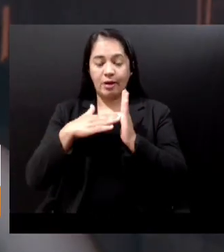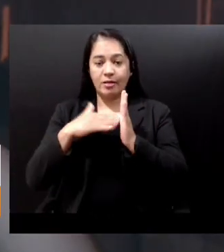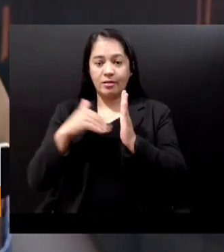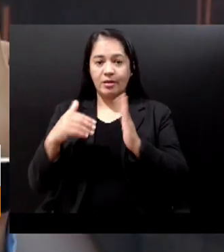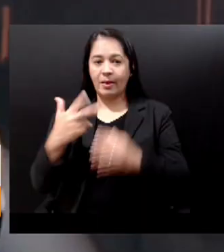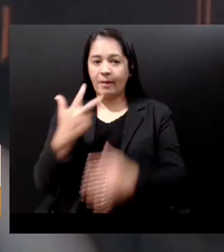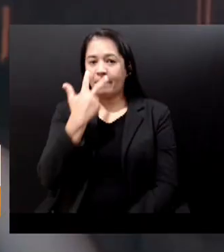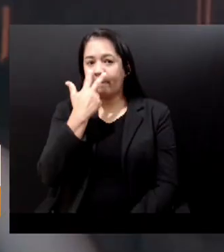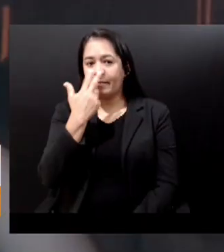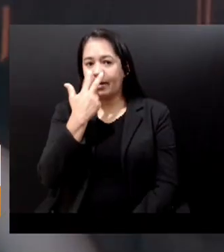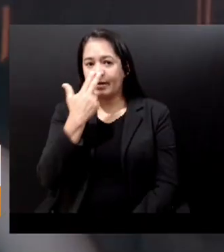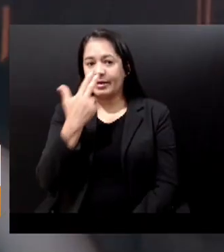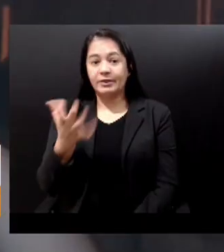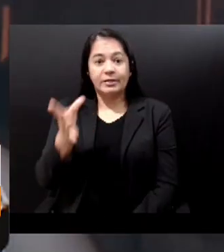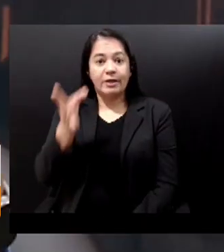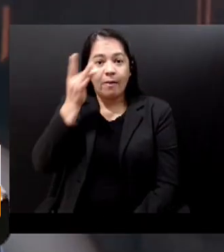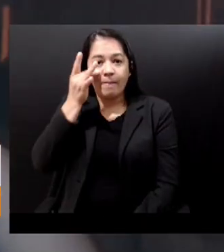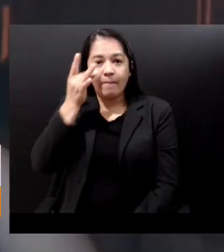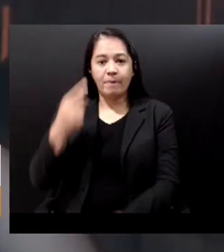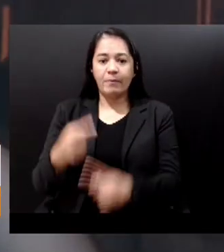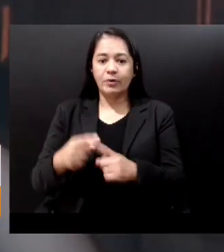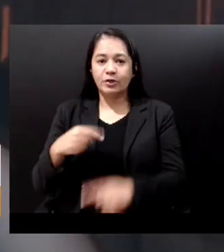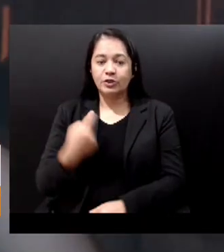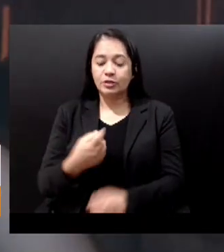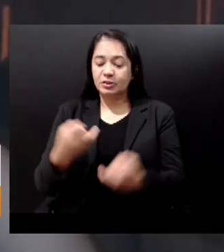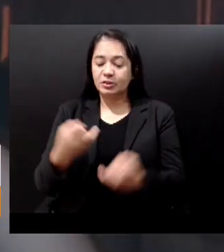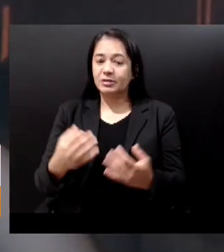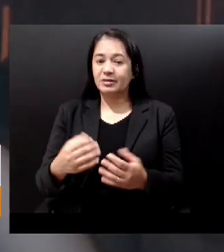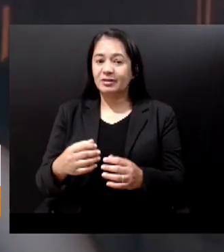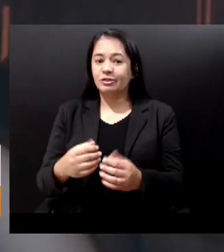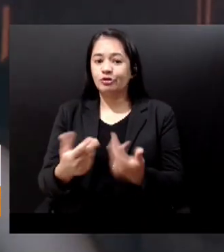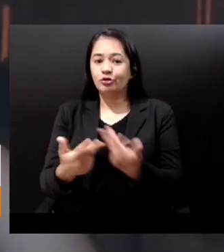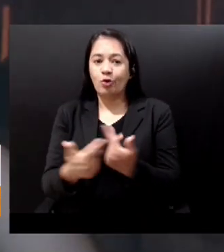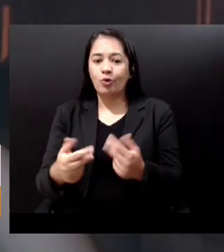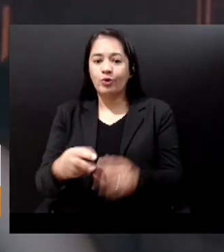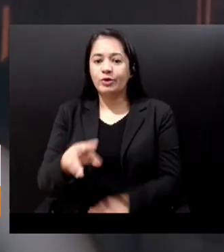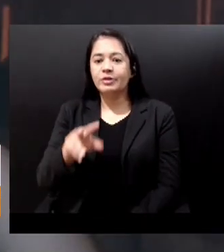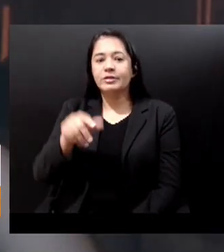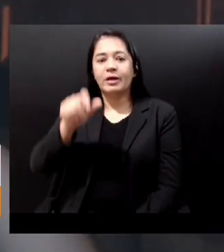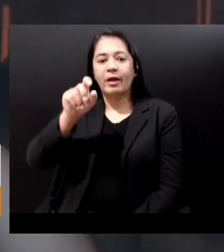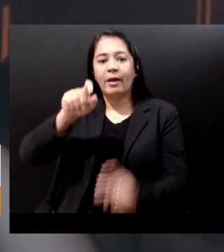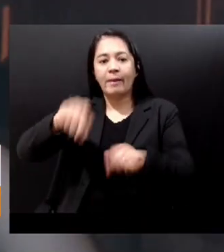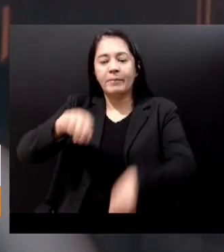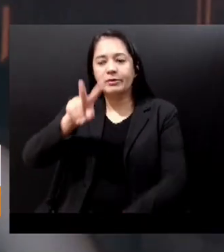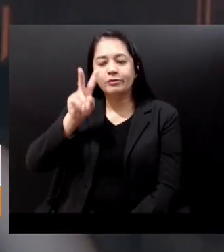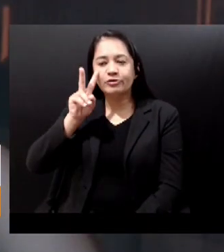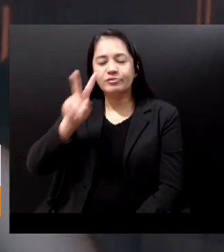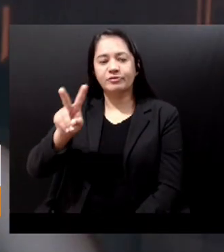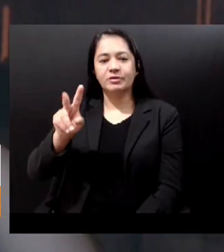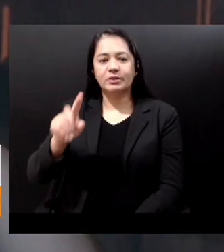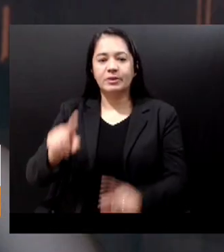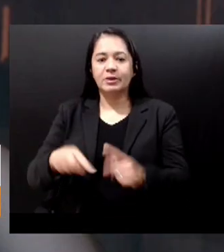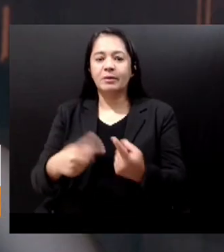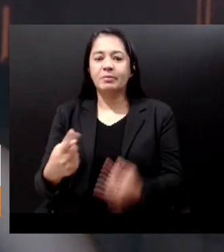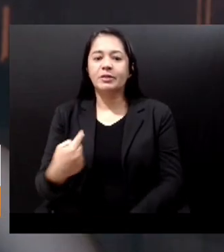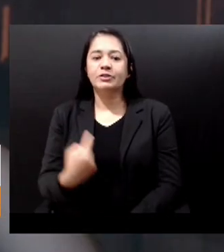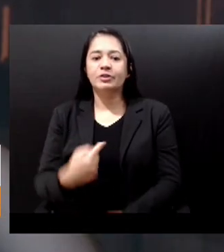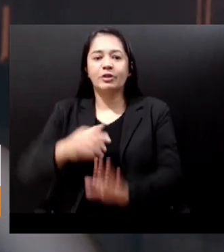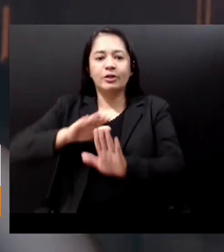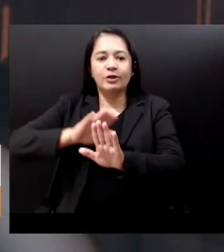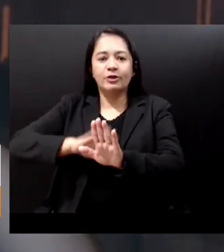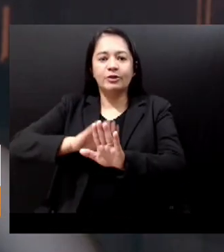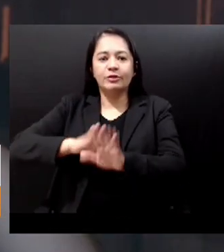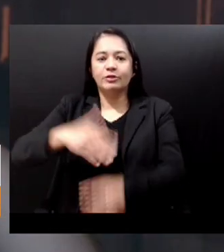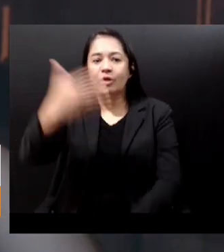gente está falando de algo que é visível, né, de que está mostrável para o outro. Mas aquilo que a gente não vê, que está dentro da gente,